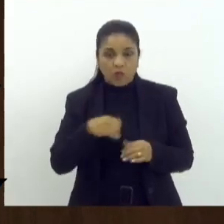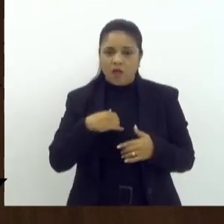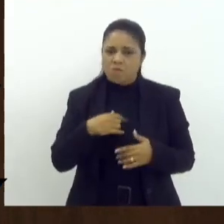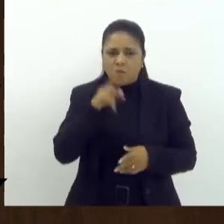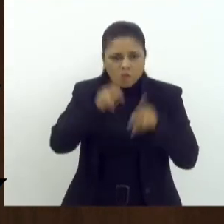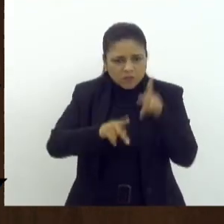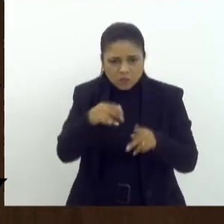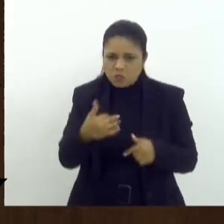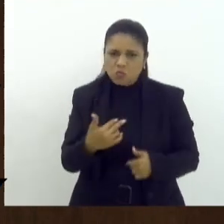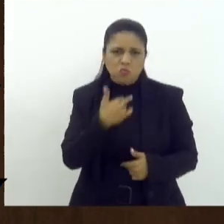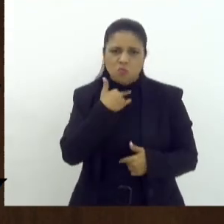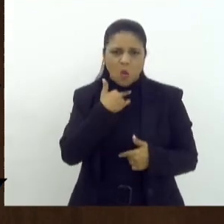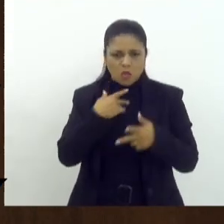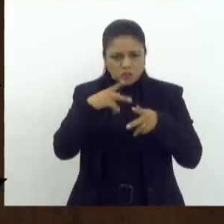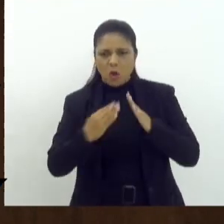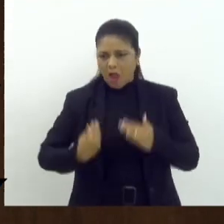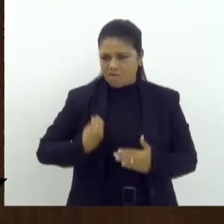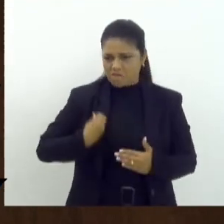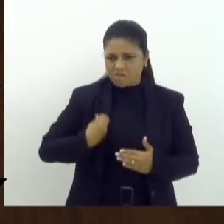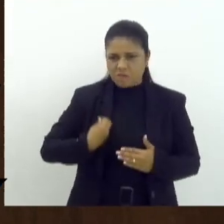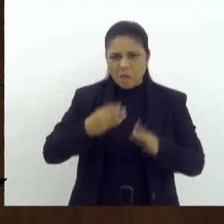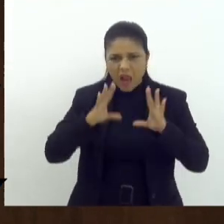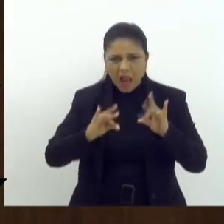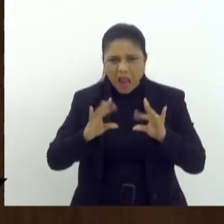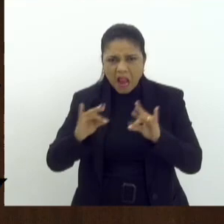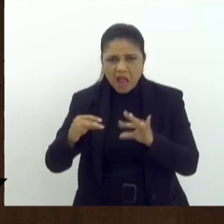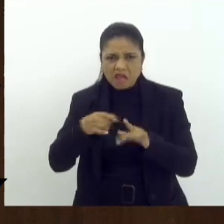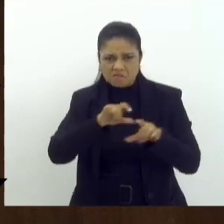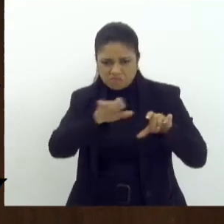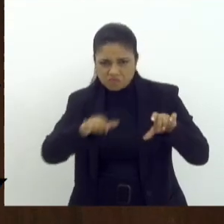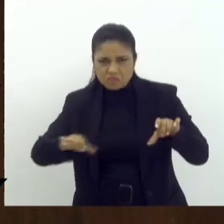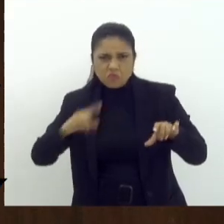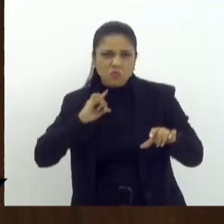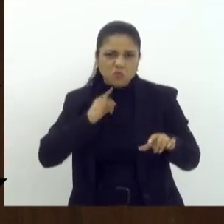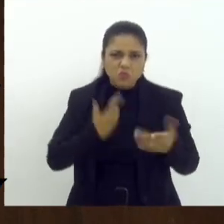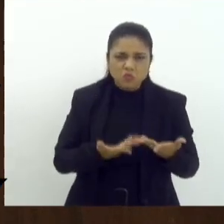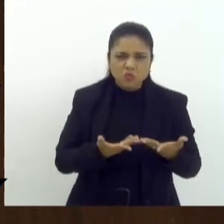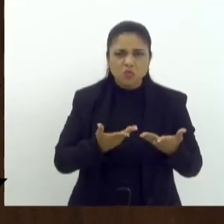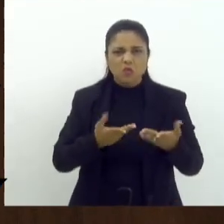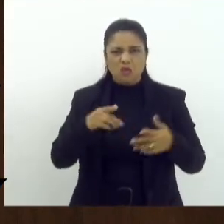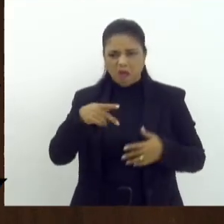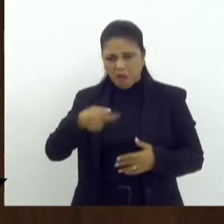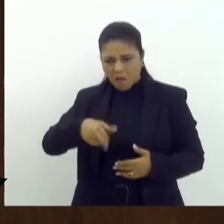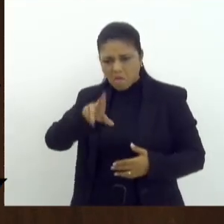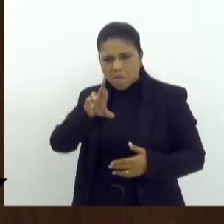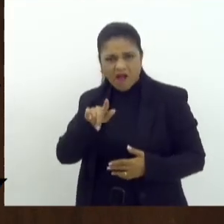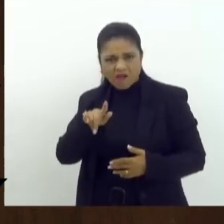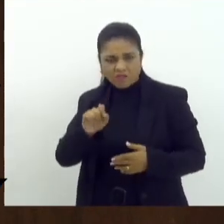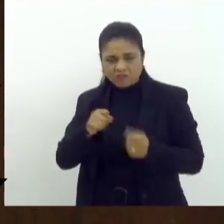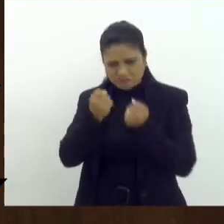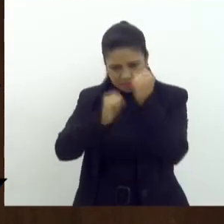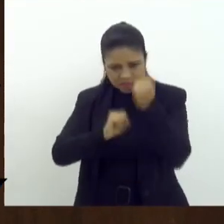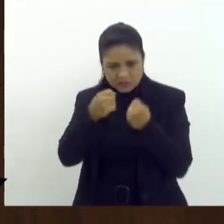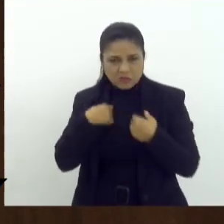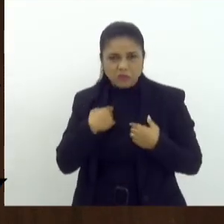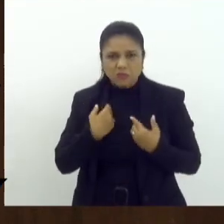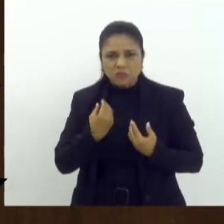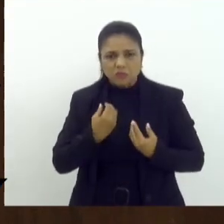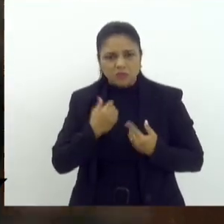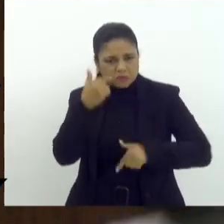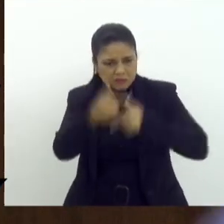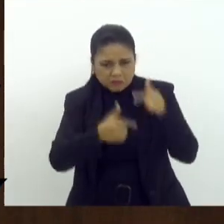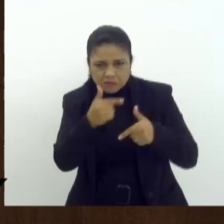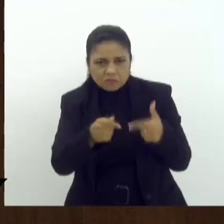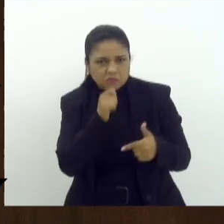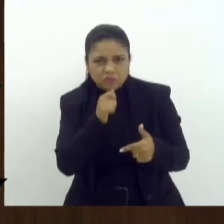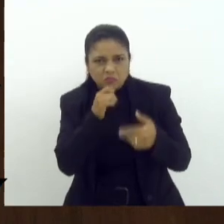lama morar do lado do esgoto dentro do esgoto que é a prolagos prestando tem serviço àquela população nós vamos ter uma próxima reunião